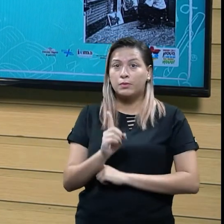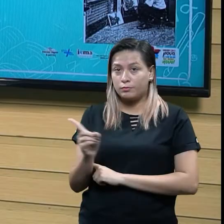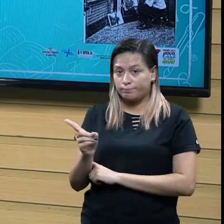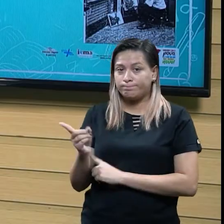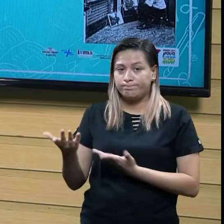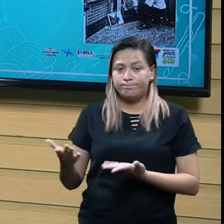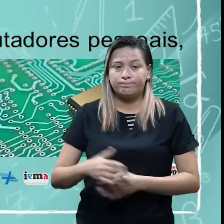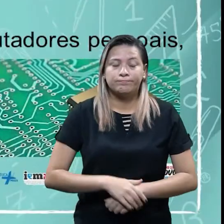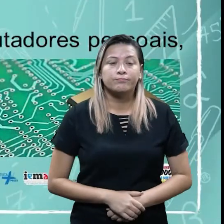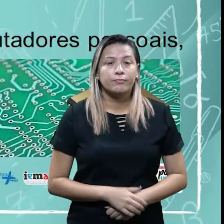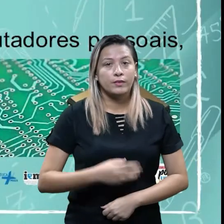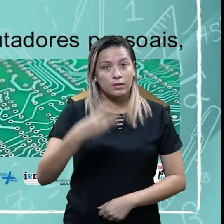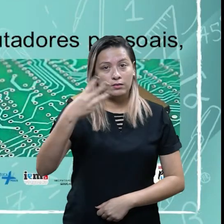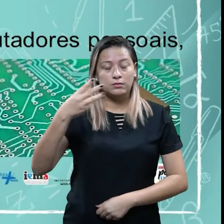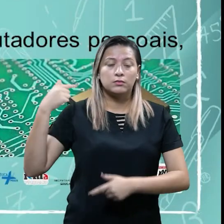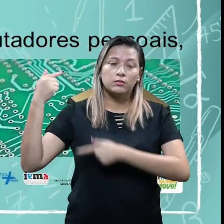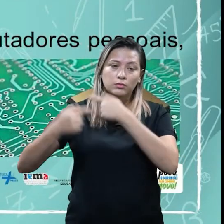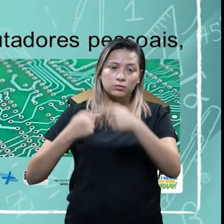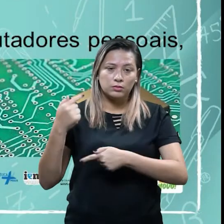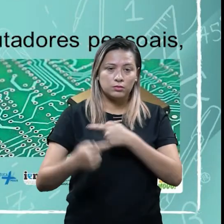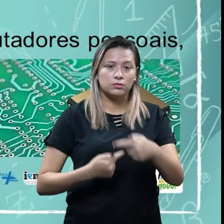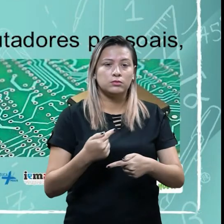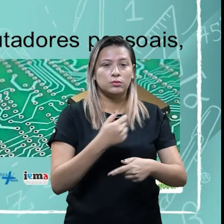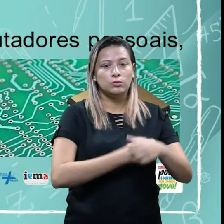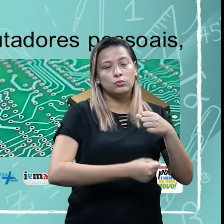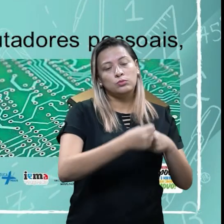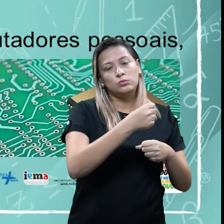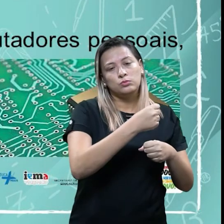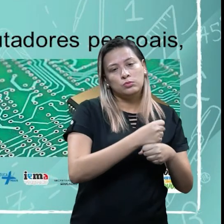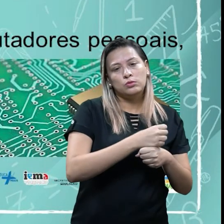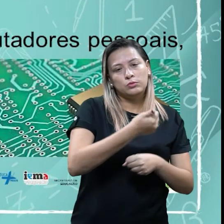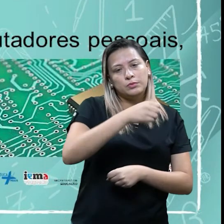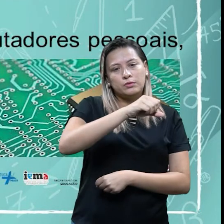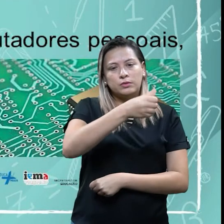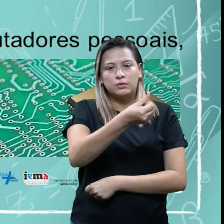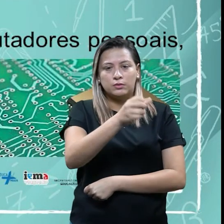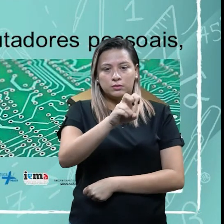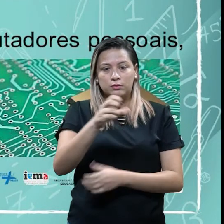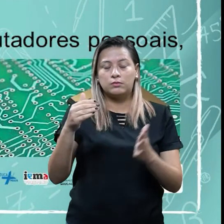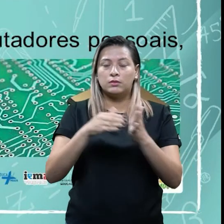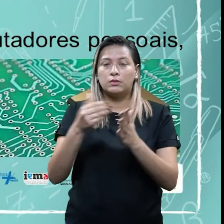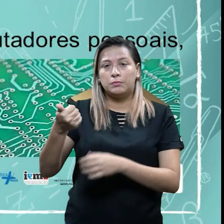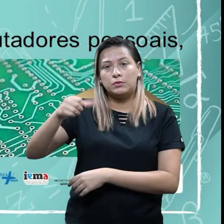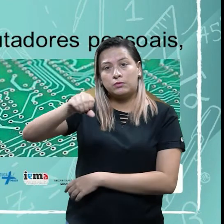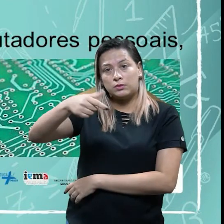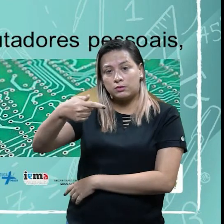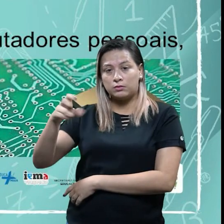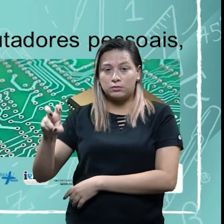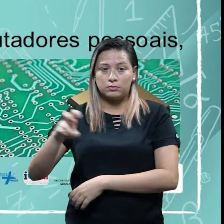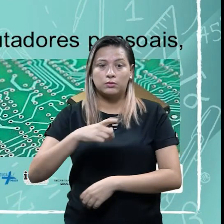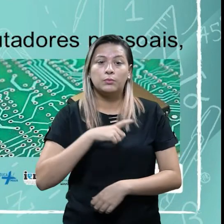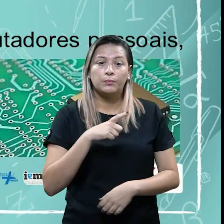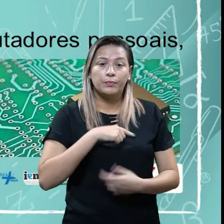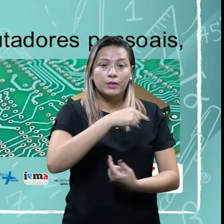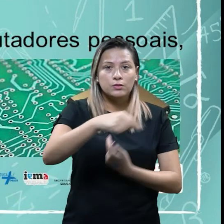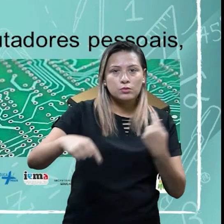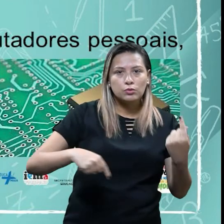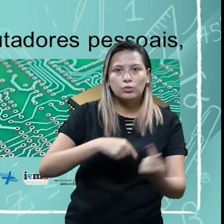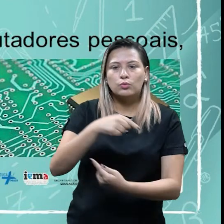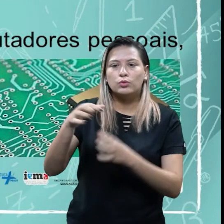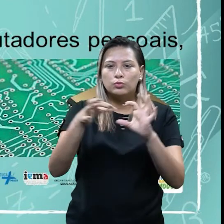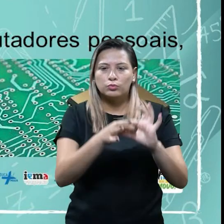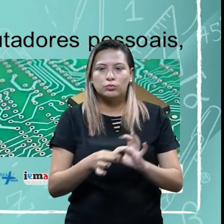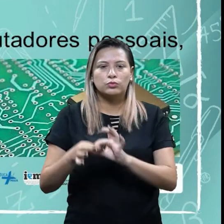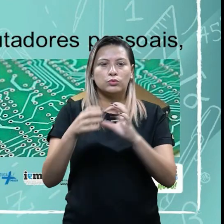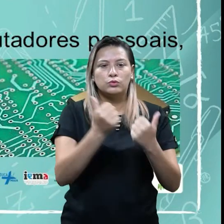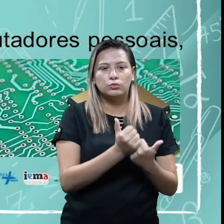inteiramente transistorizado. Já a terceira geração, de 1965 a 1975, funcionava por circuitos integrados,